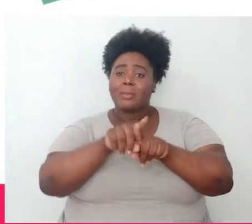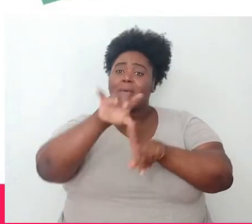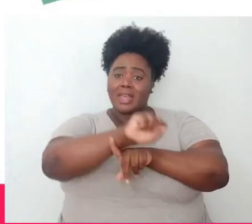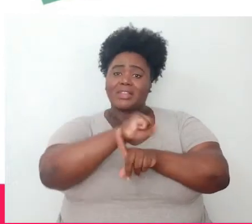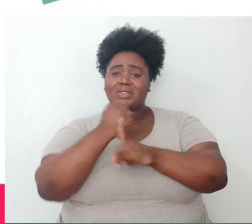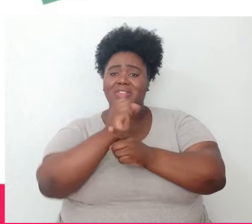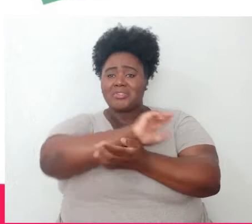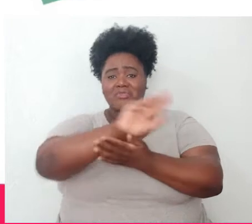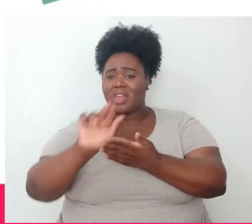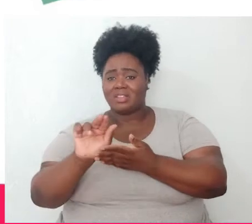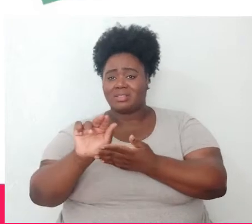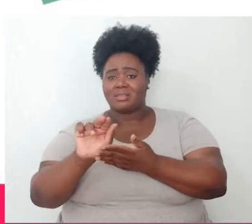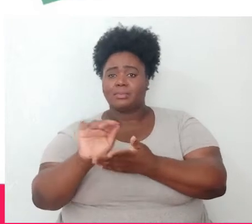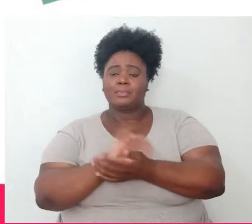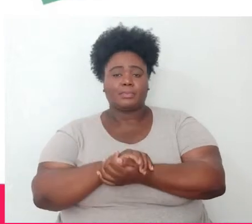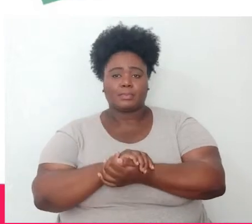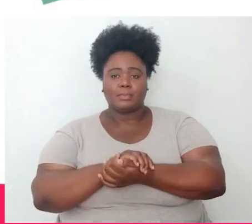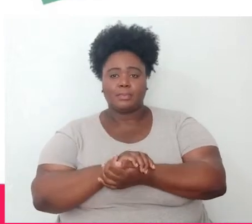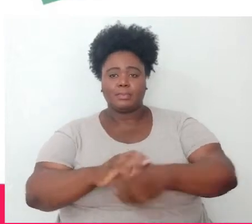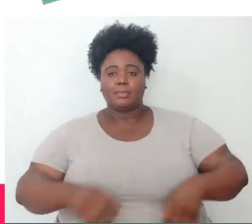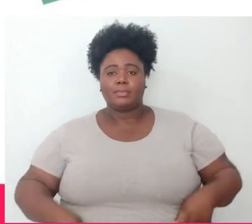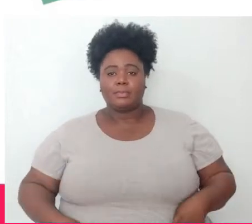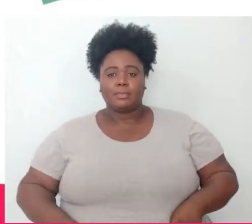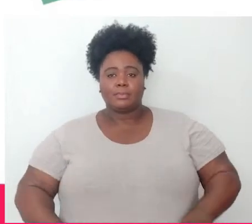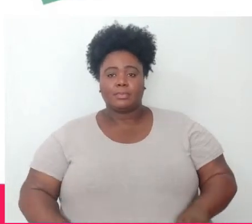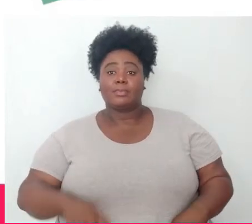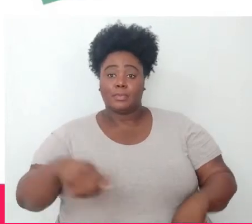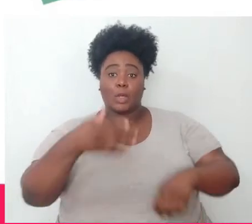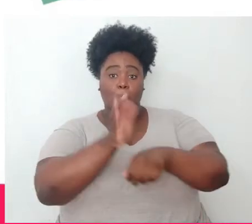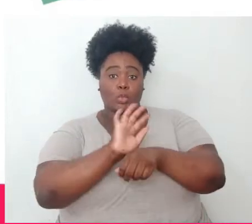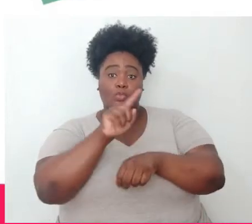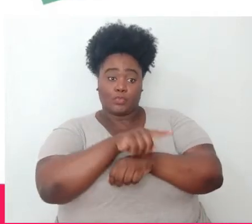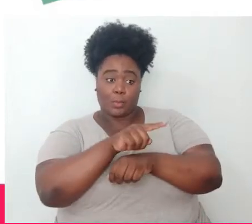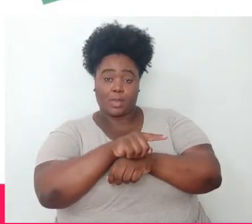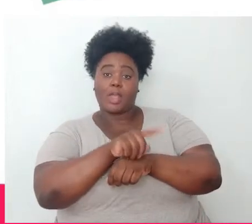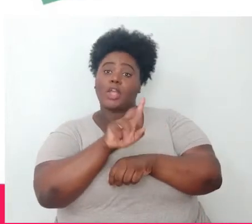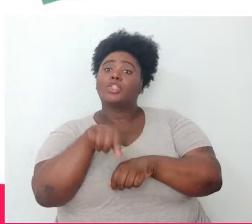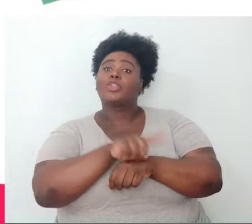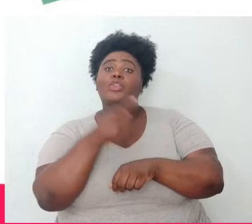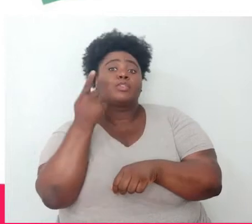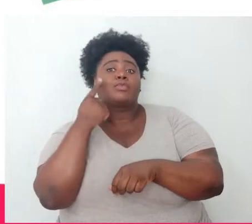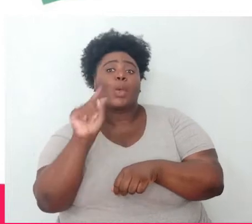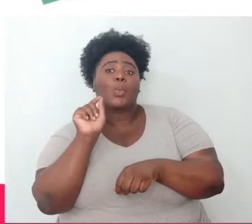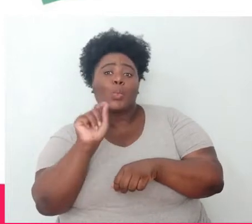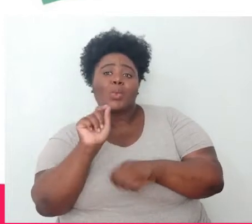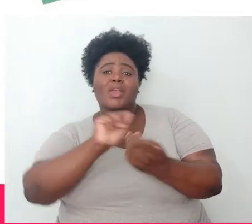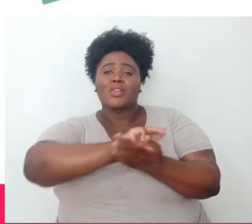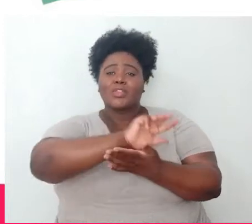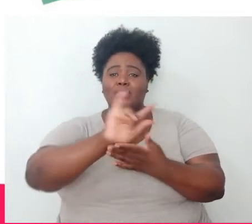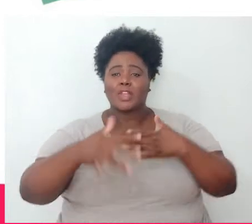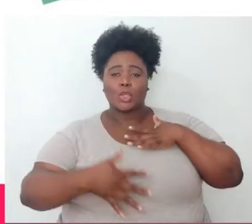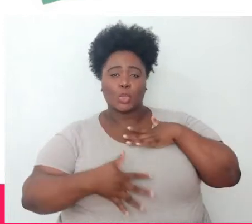sociedades diversas, né? No filme do Isael, a gente vê ali uma diversidade